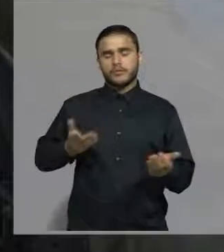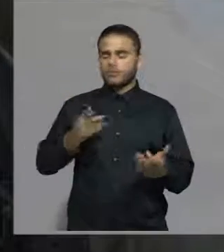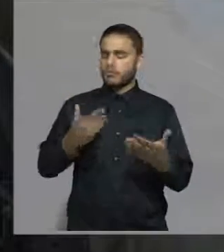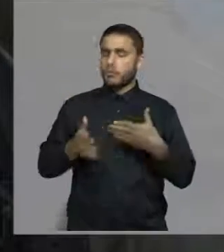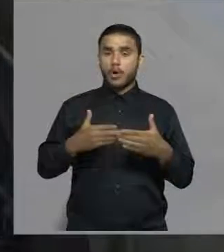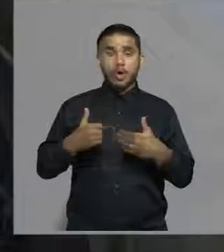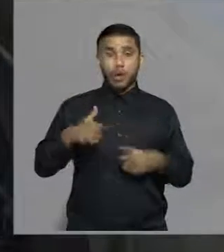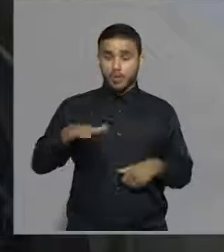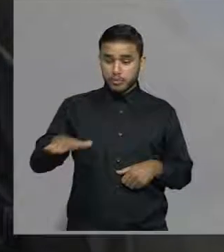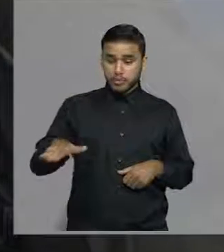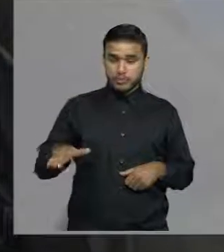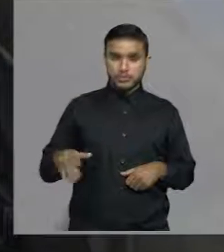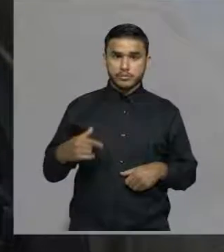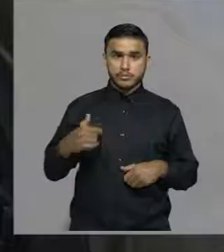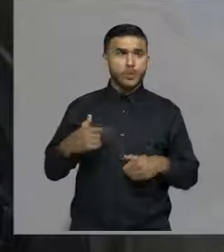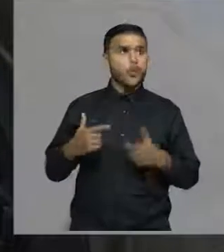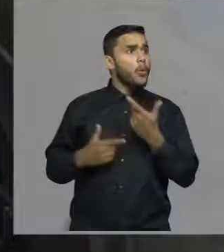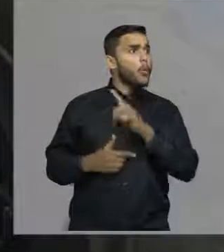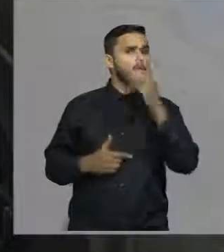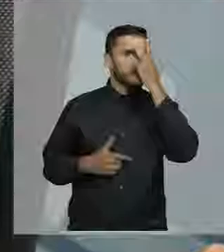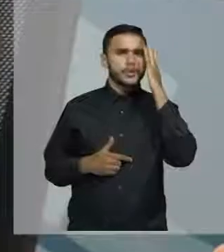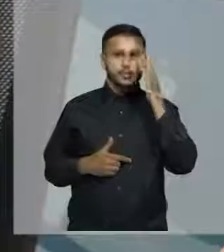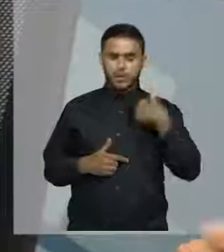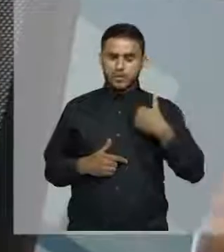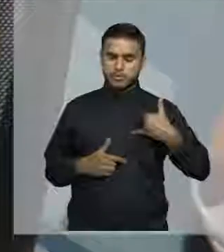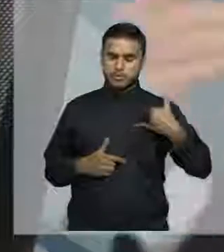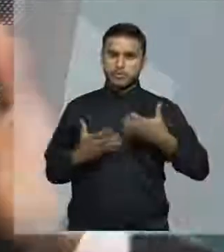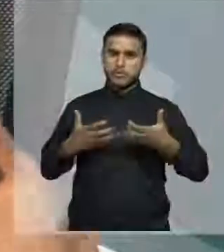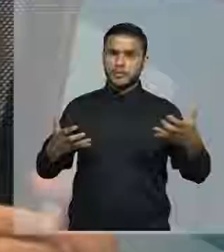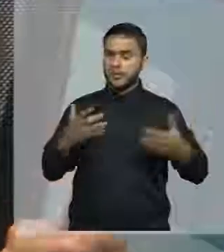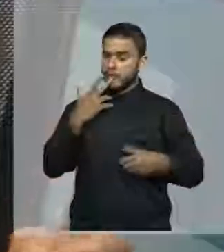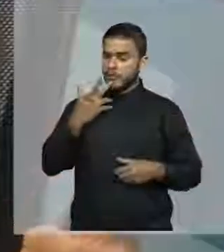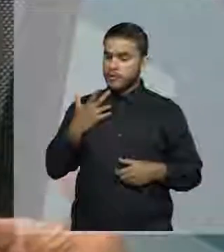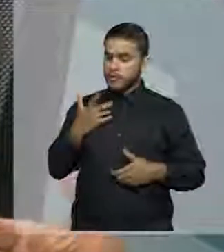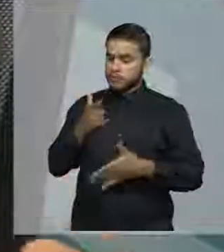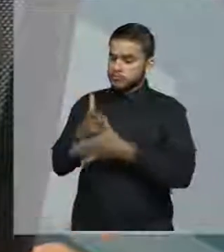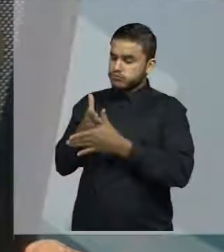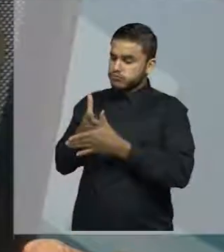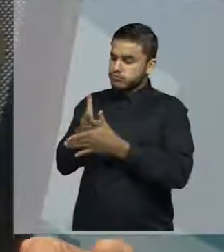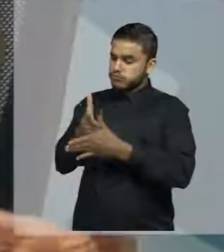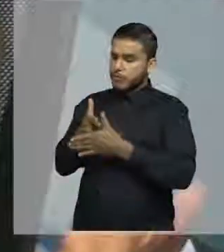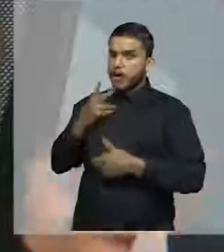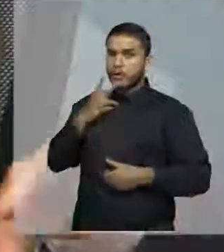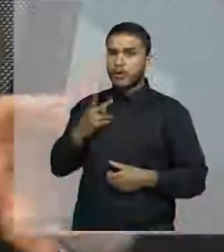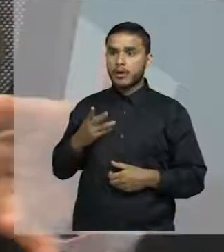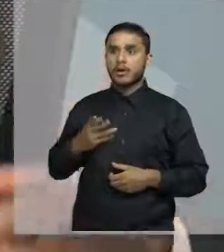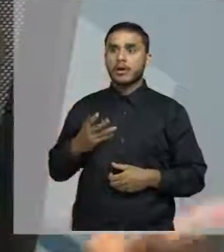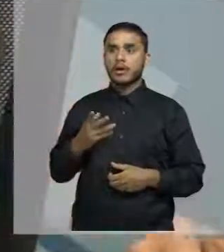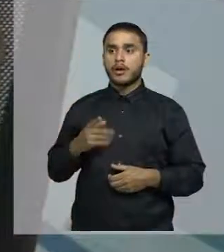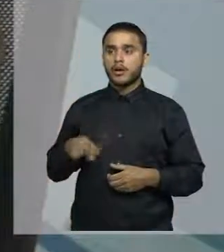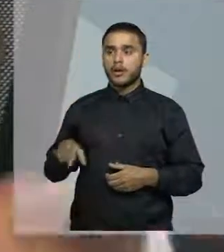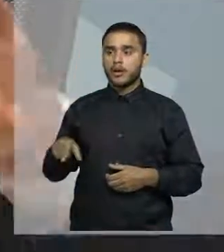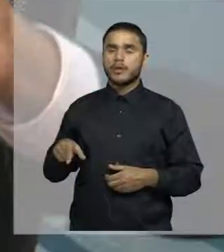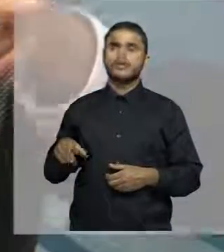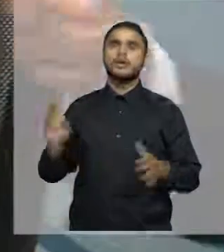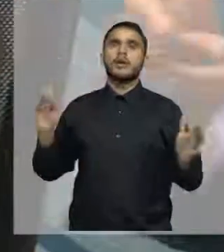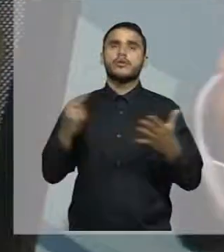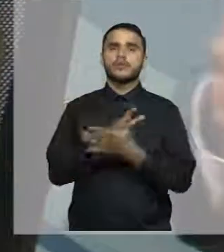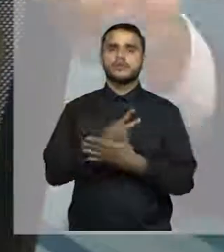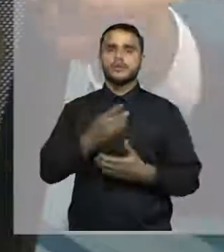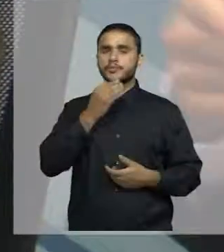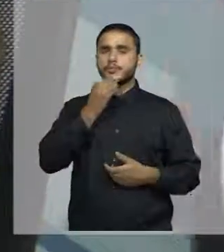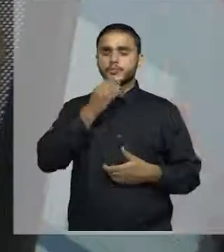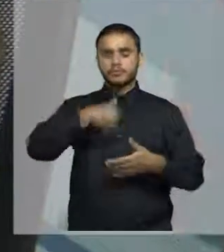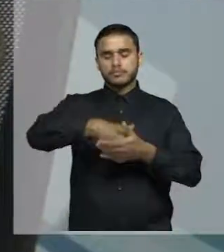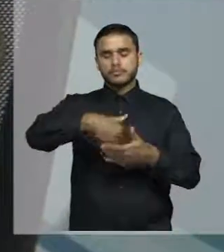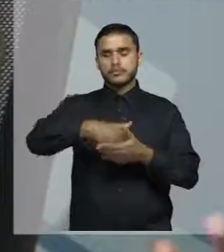era parente nem aderente, mas era um senhor mais velho. Eu ouvi alguém dando um depoimento, dizendo que quando era menino estava batendo bola, mas